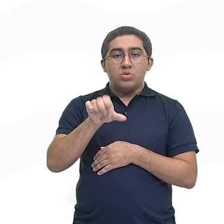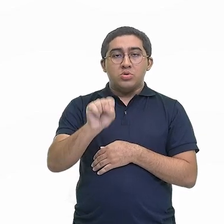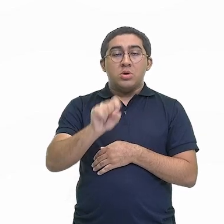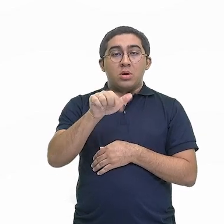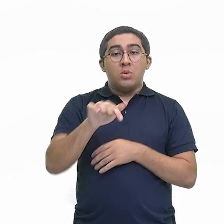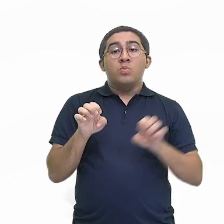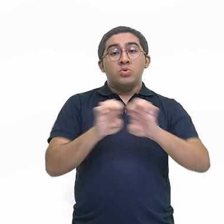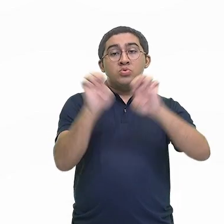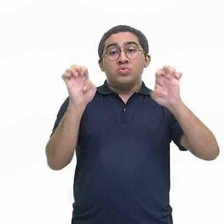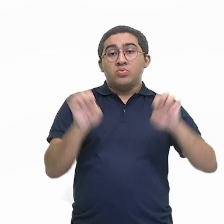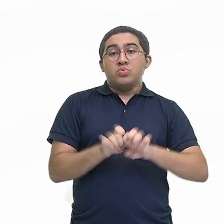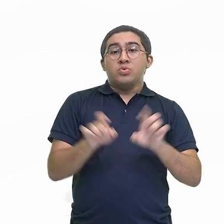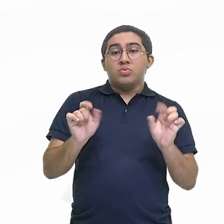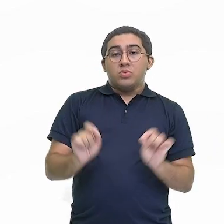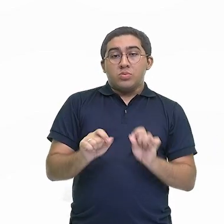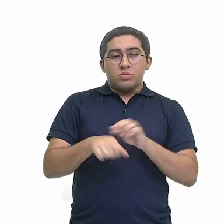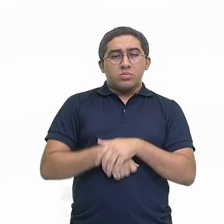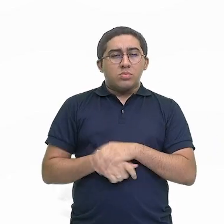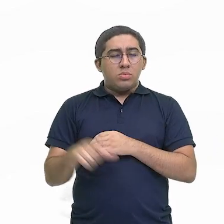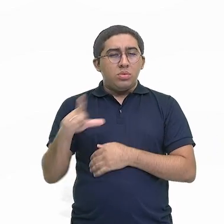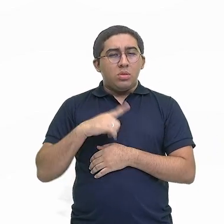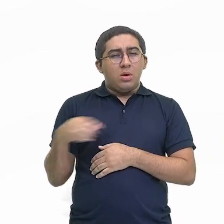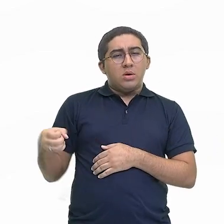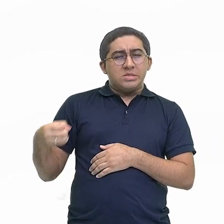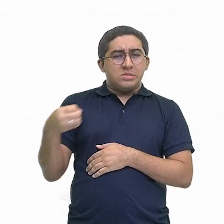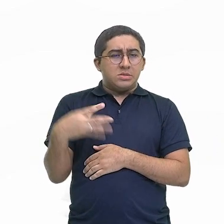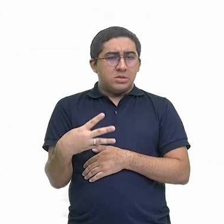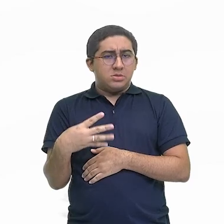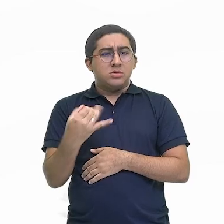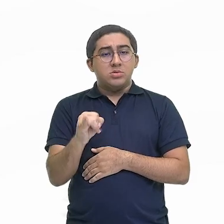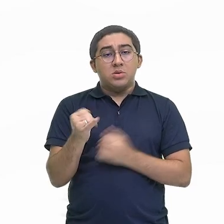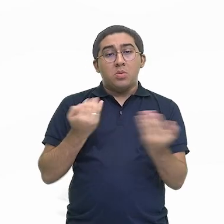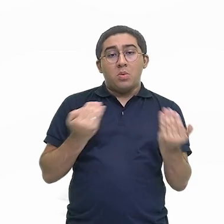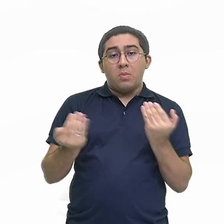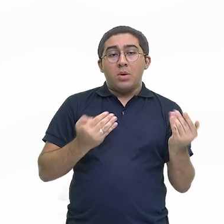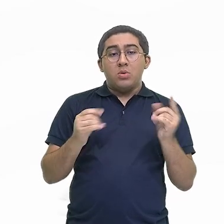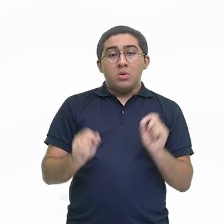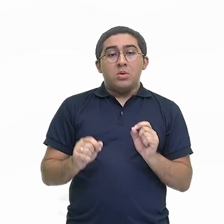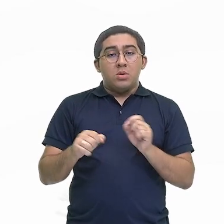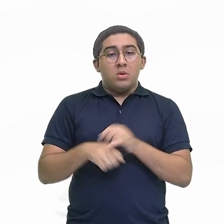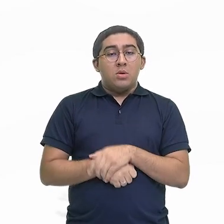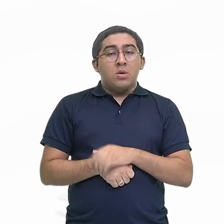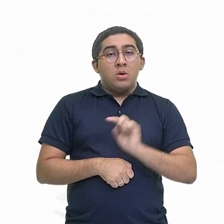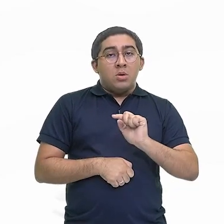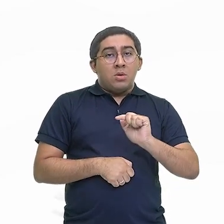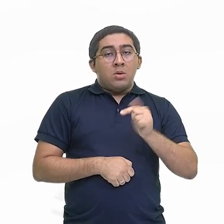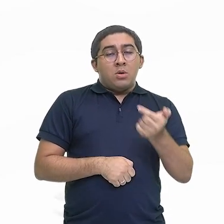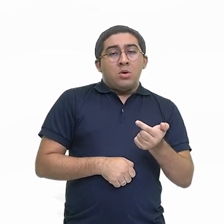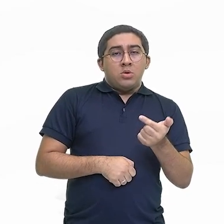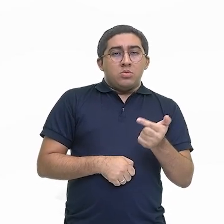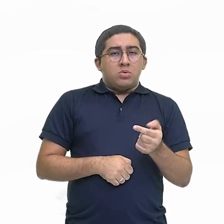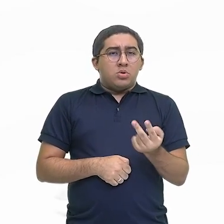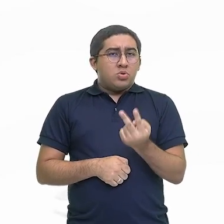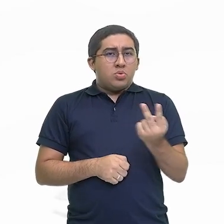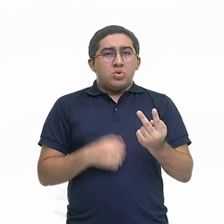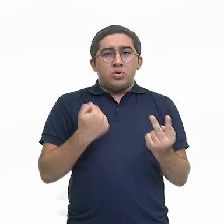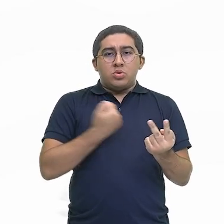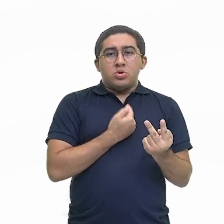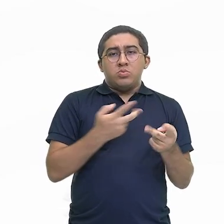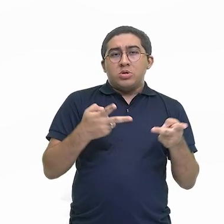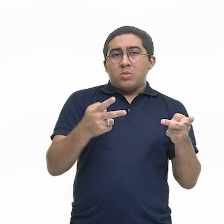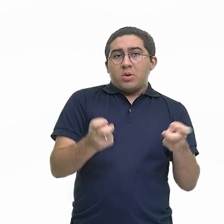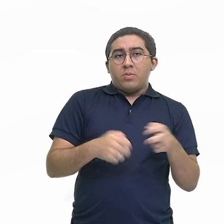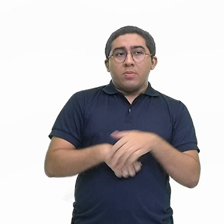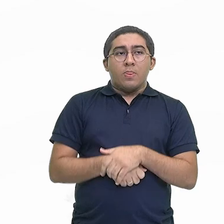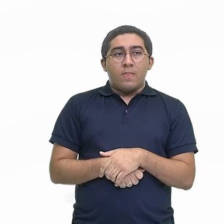estrutura geológica que ela vai ser mais recente em relação às outras duas que nós vimos agora há pouco.